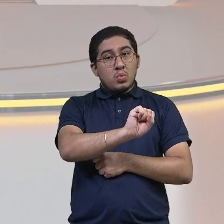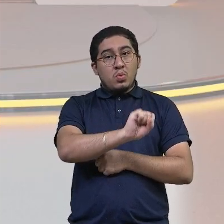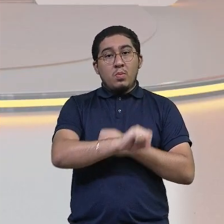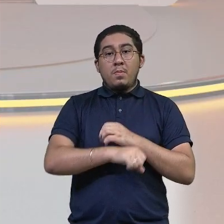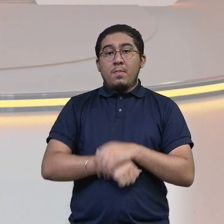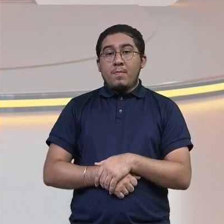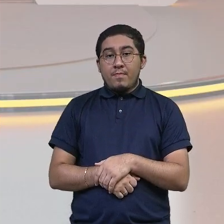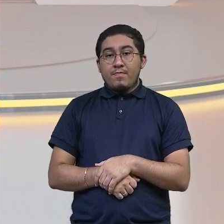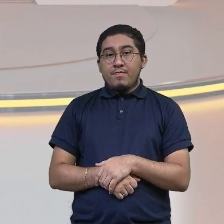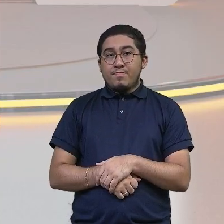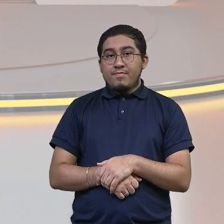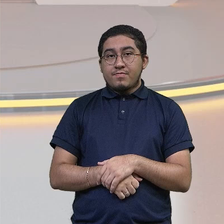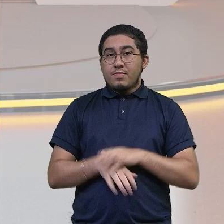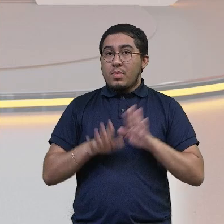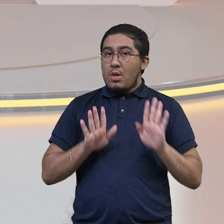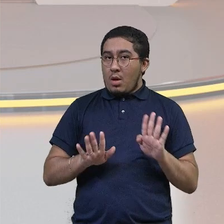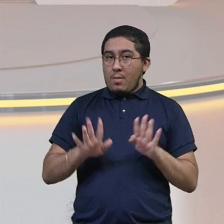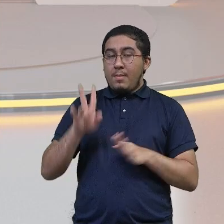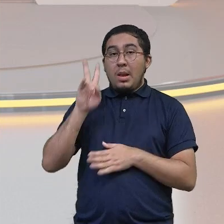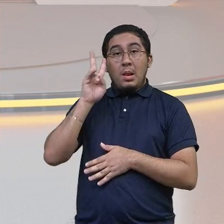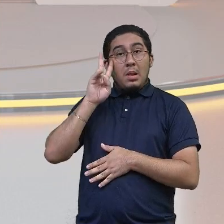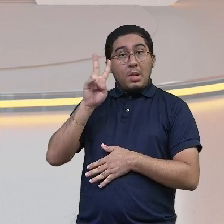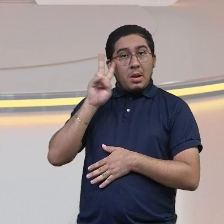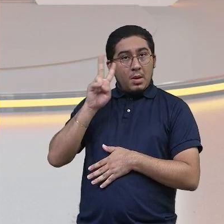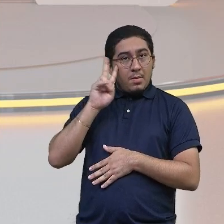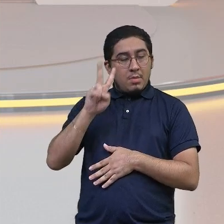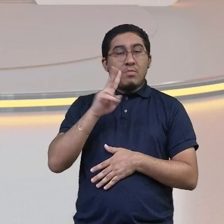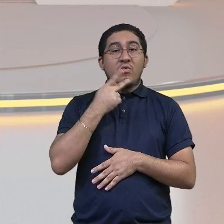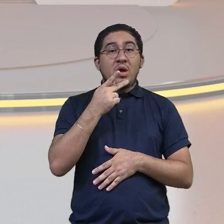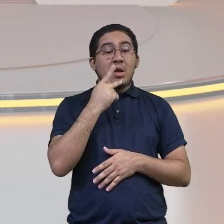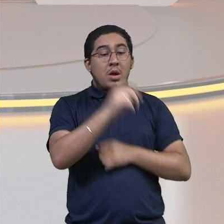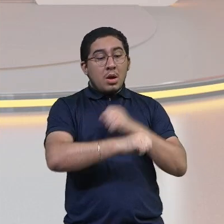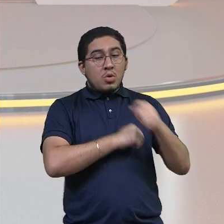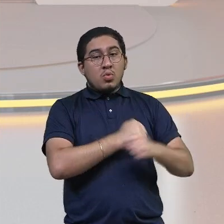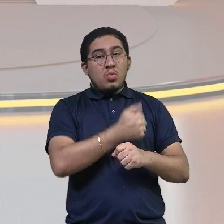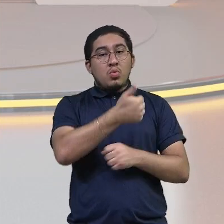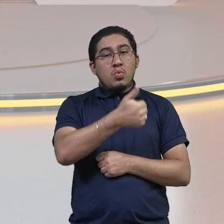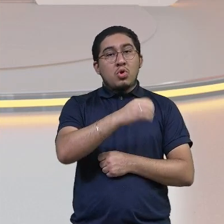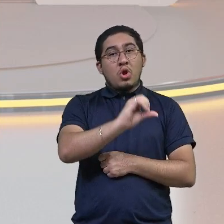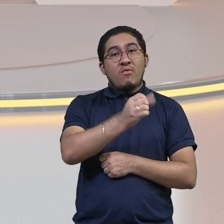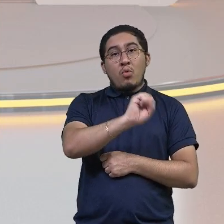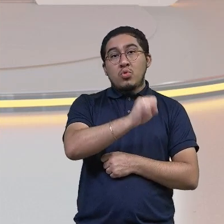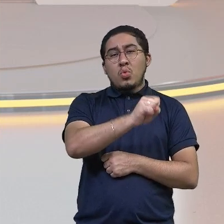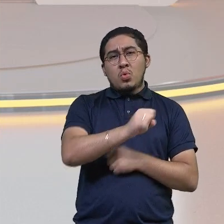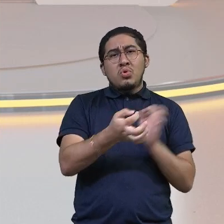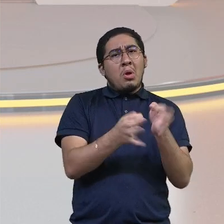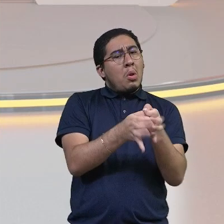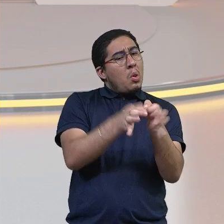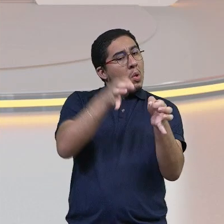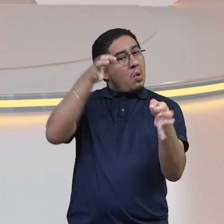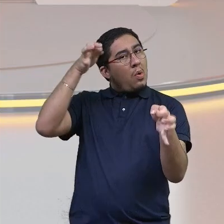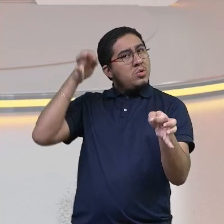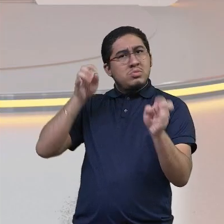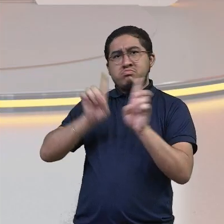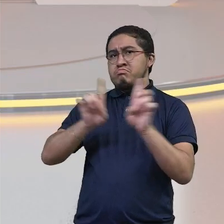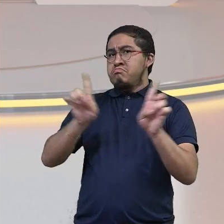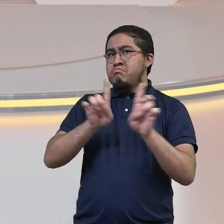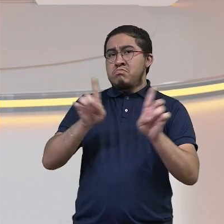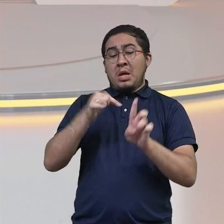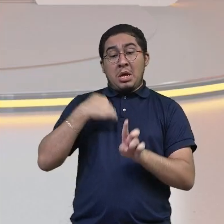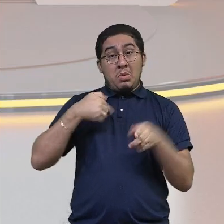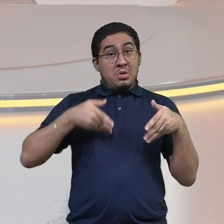1988. Olha, lembrando que quando a gente fala assim 1988, não está longe da gente, não. Foi bem ali, Eu